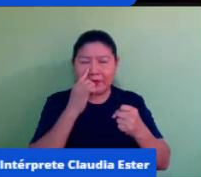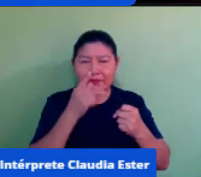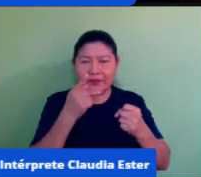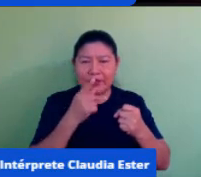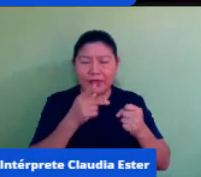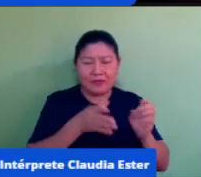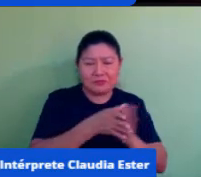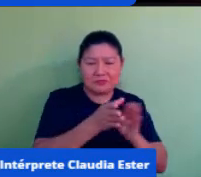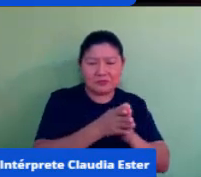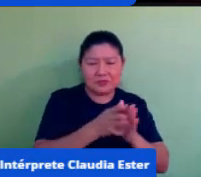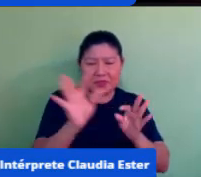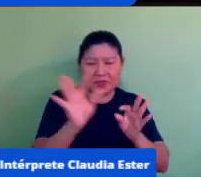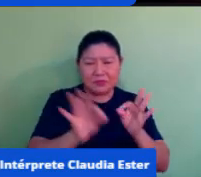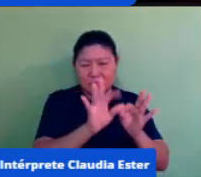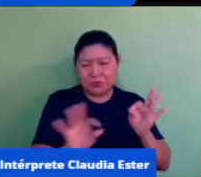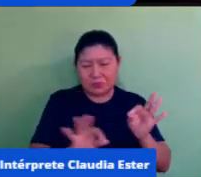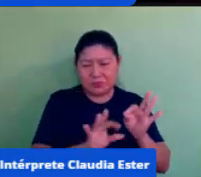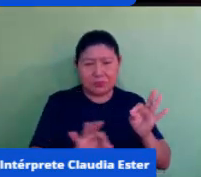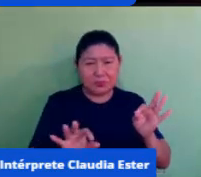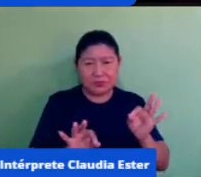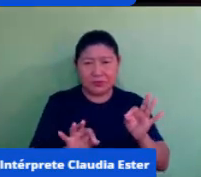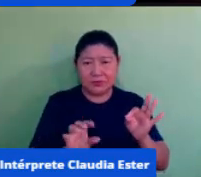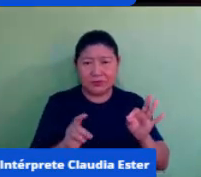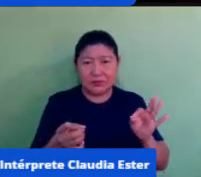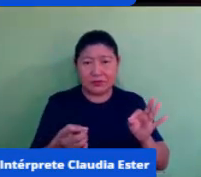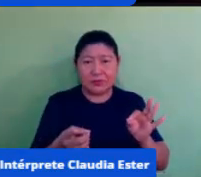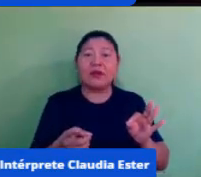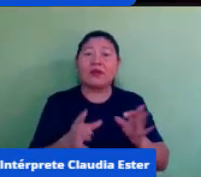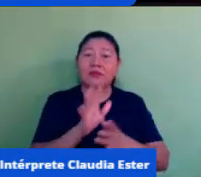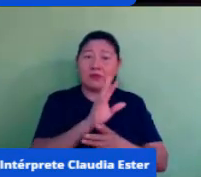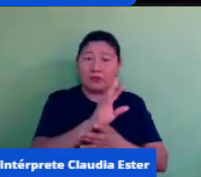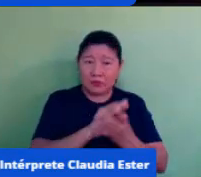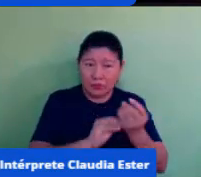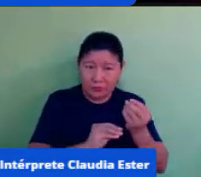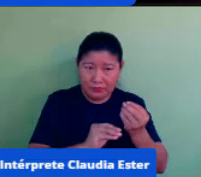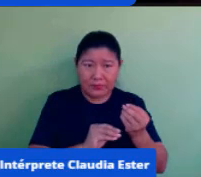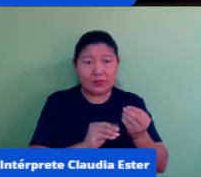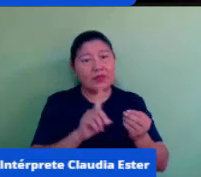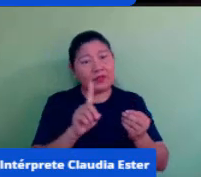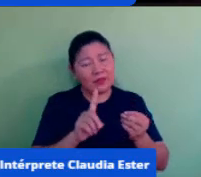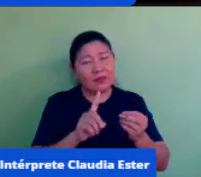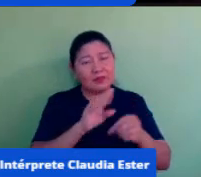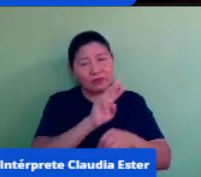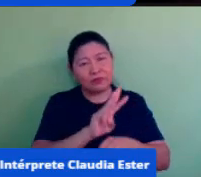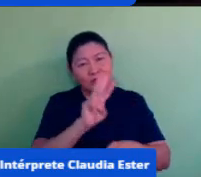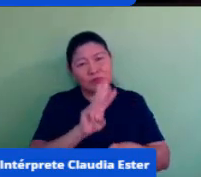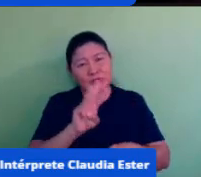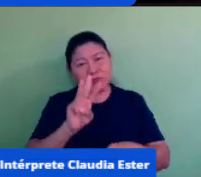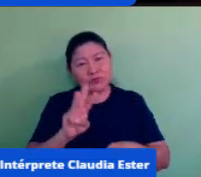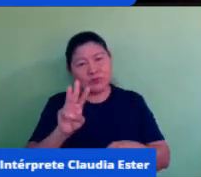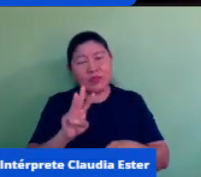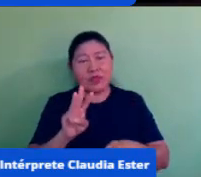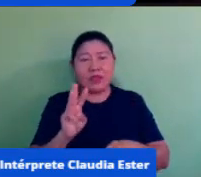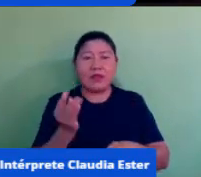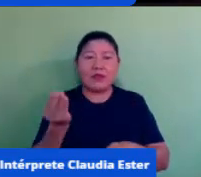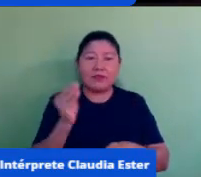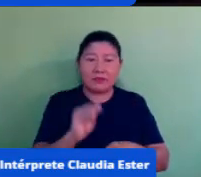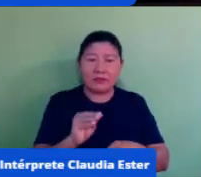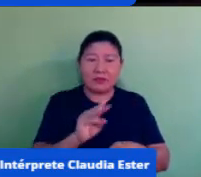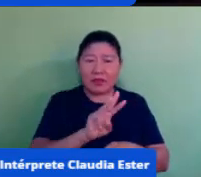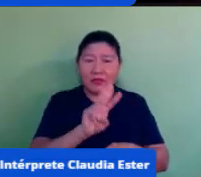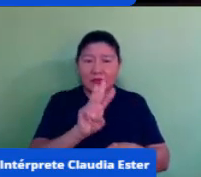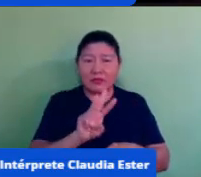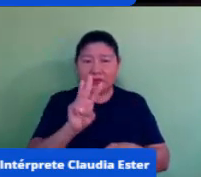liga aqui, né? Então eu montei essas atividades lá no Live Worksheets, que eu vou deixar o link para vocês